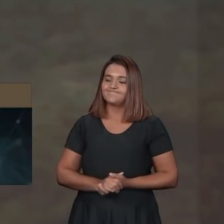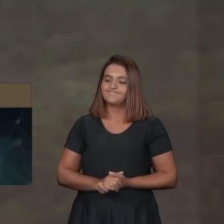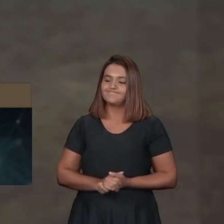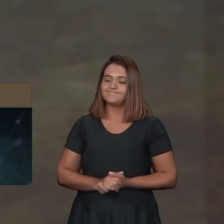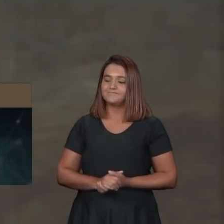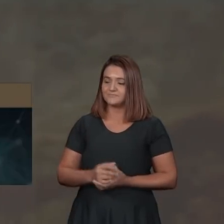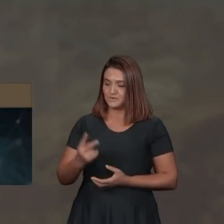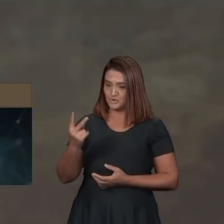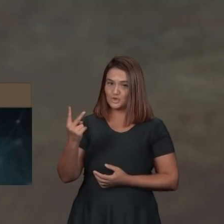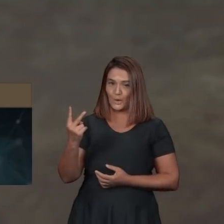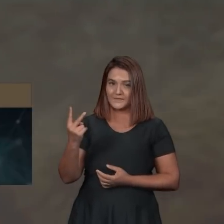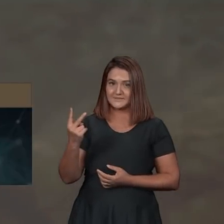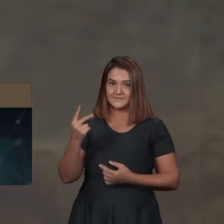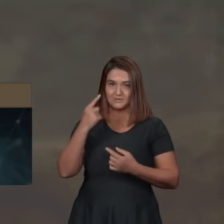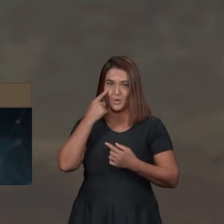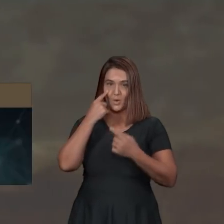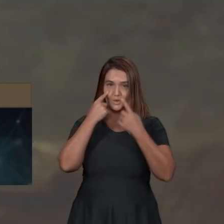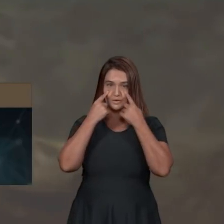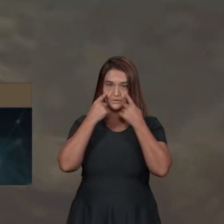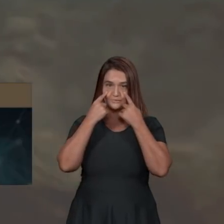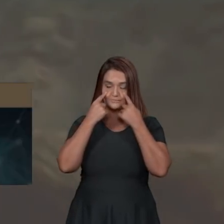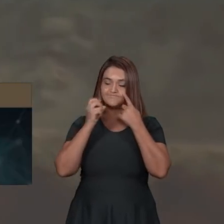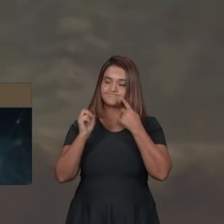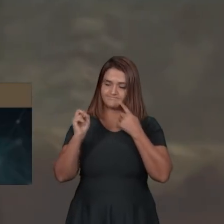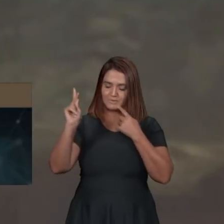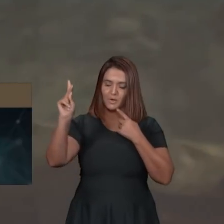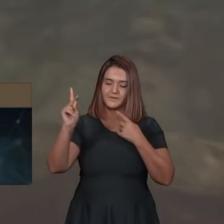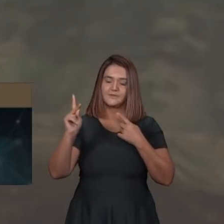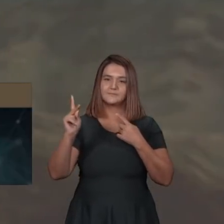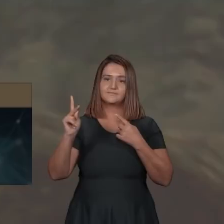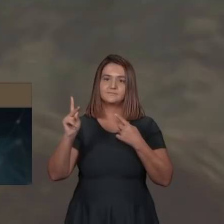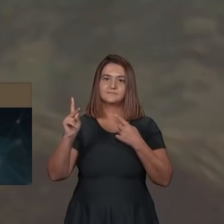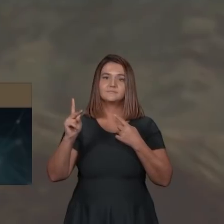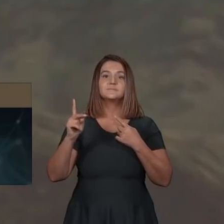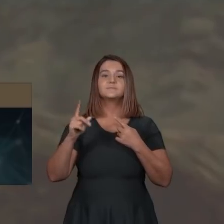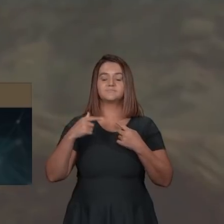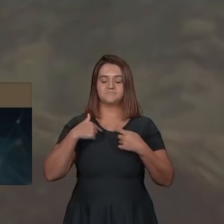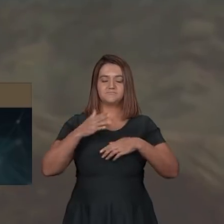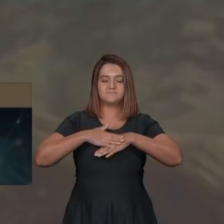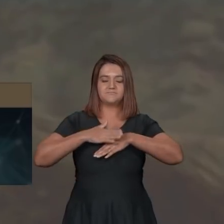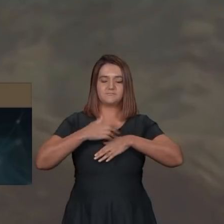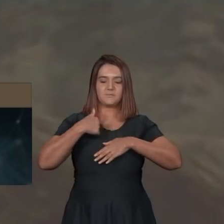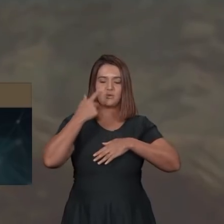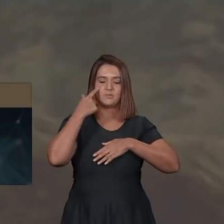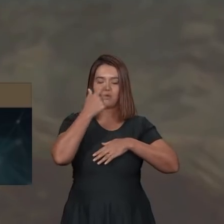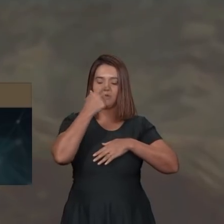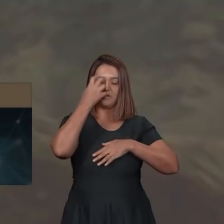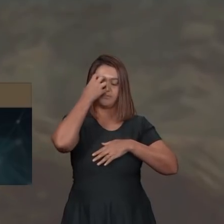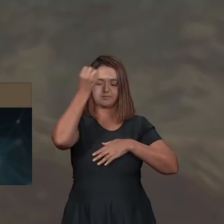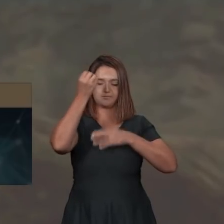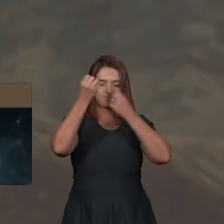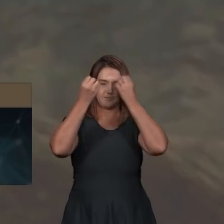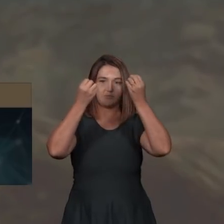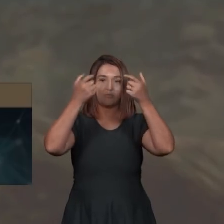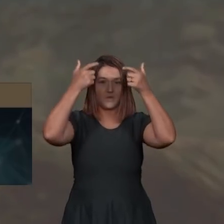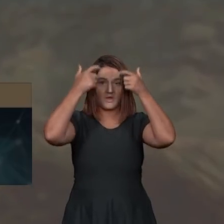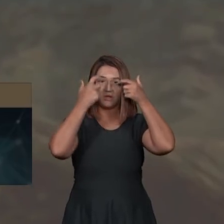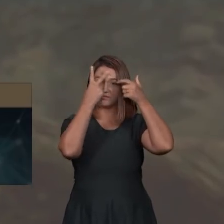São 2 olhos que a lei quer, são 2 olhos que a lei terá. Arranque os meus olhos. Meu